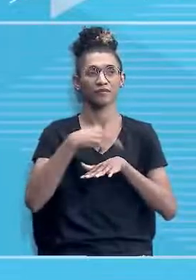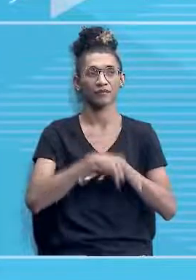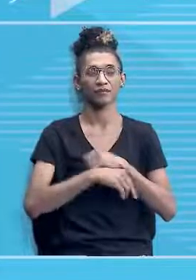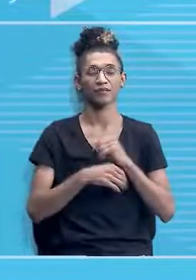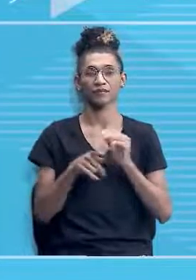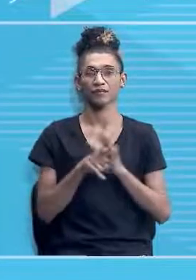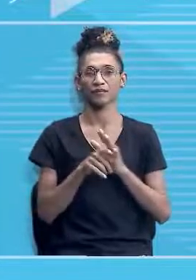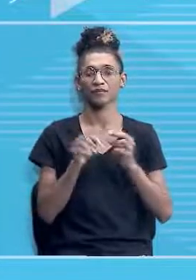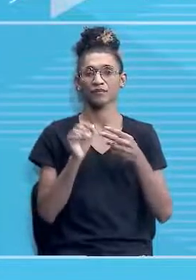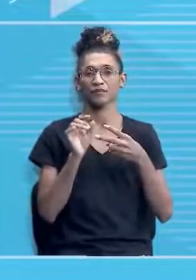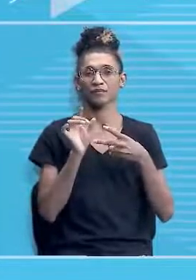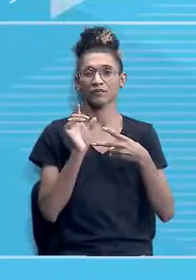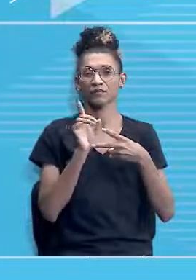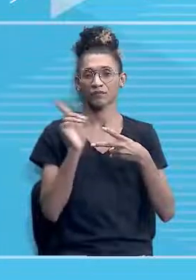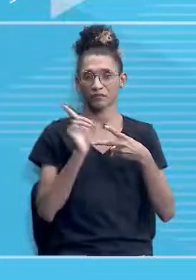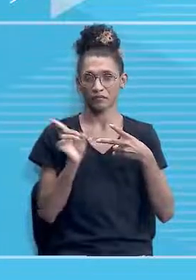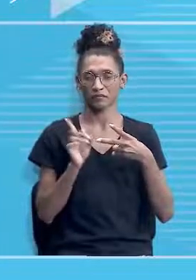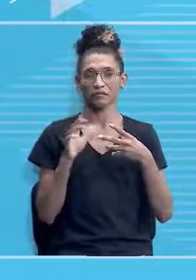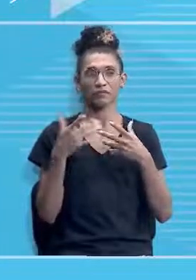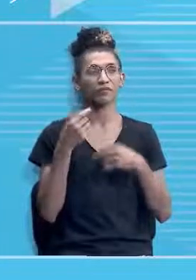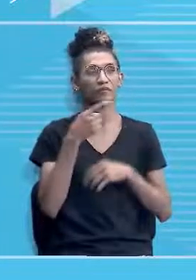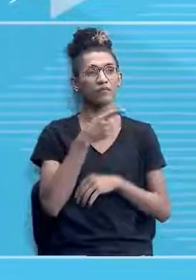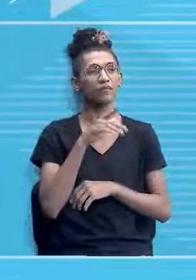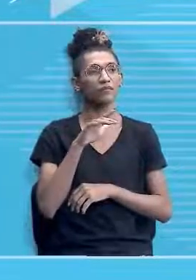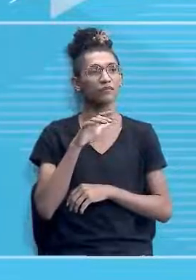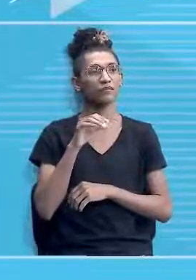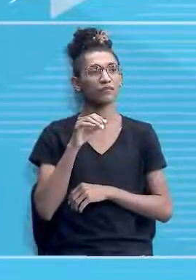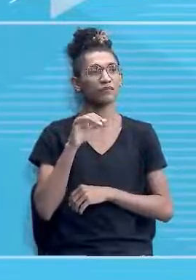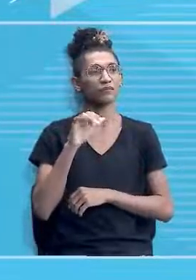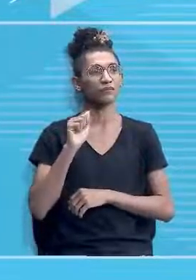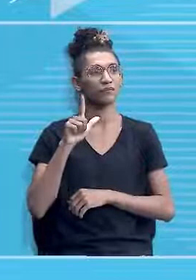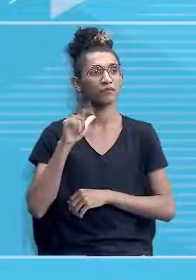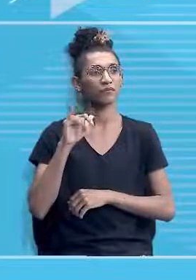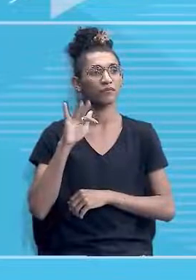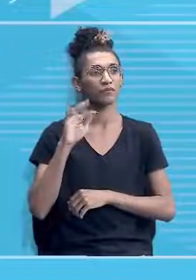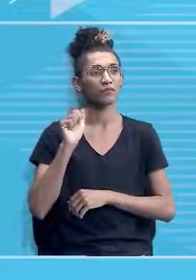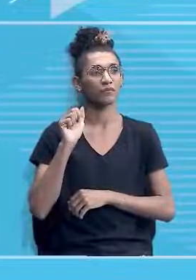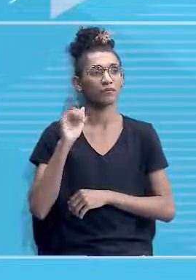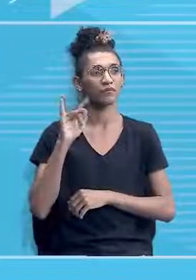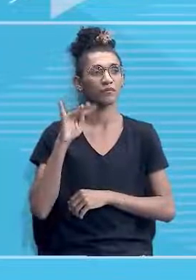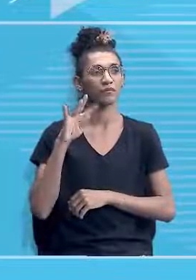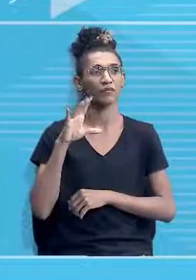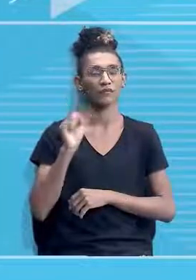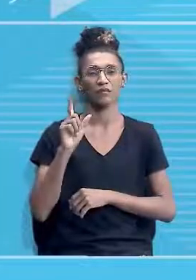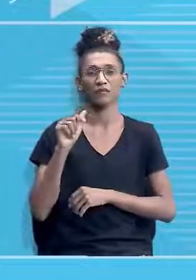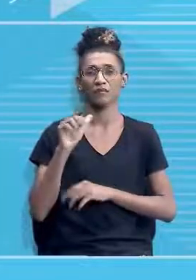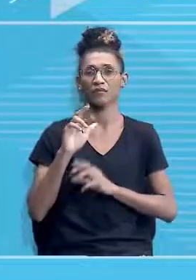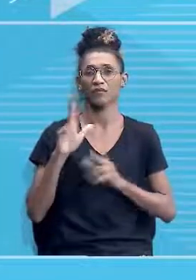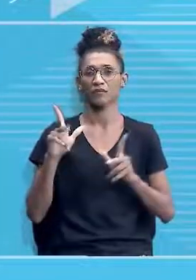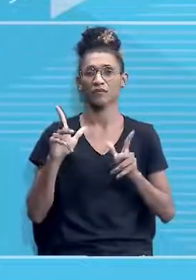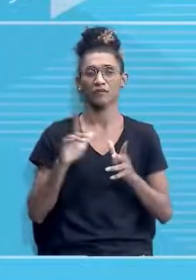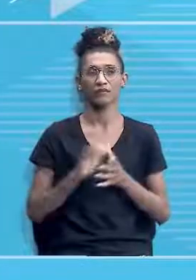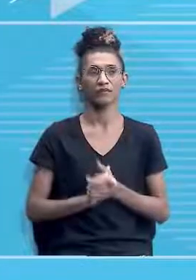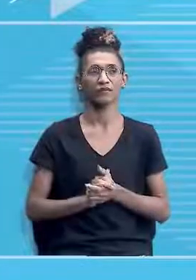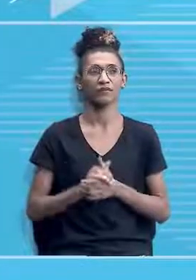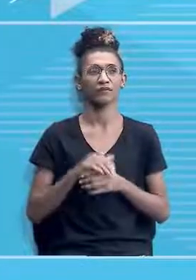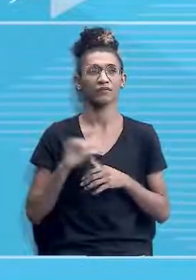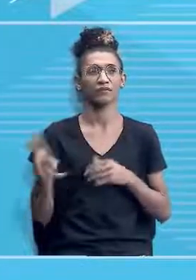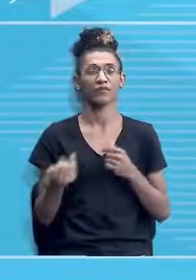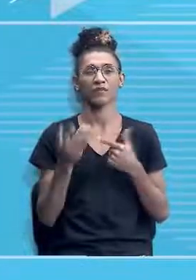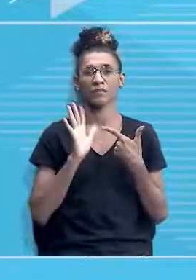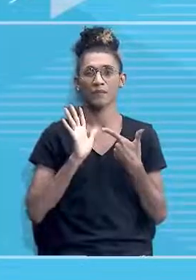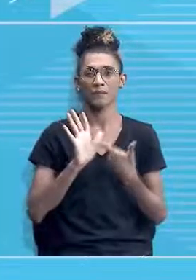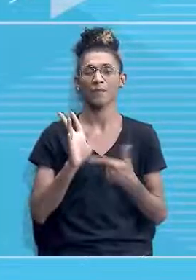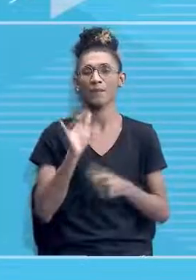alifaticas é E essas lâminas olho fática de que a diabetes são mais básicas do que as aromáticas vamos Eu aproveitei eu coloquei um